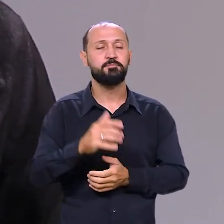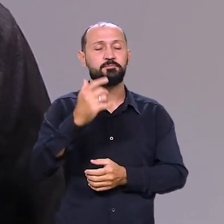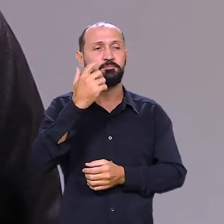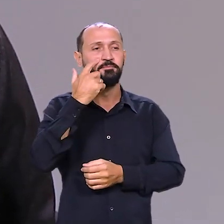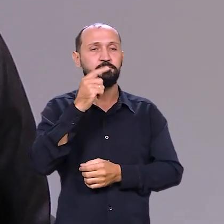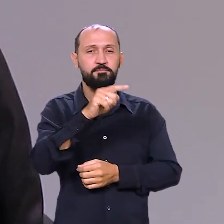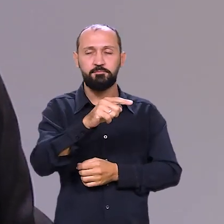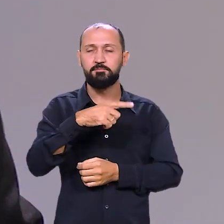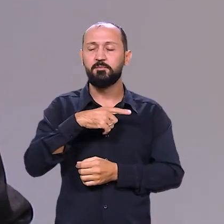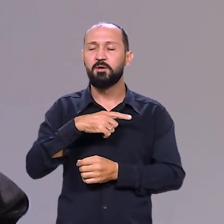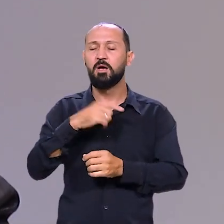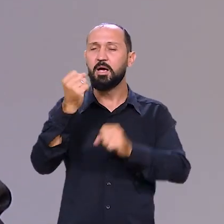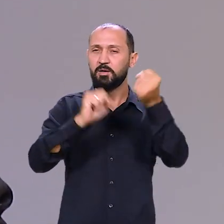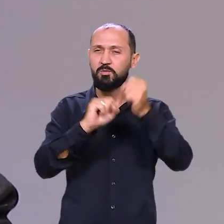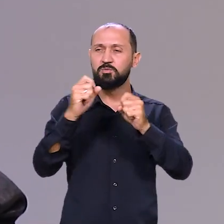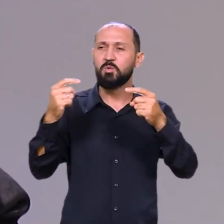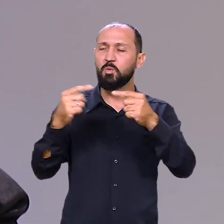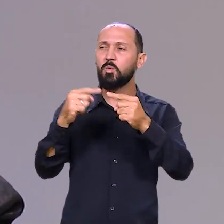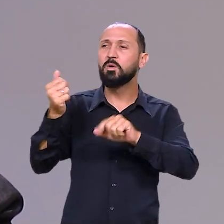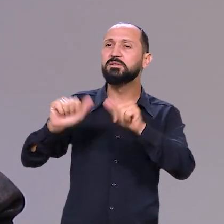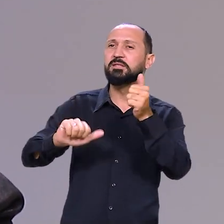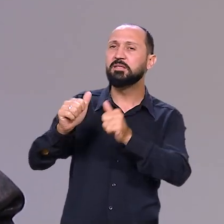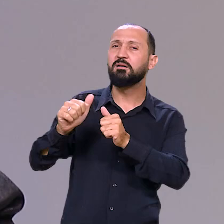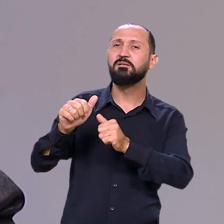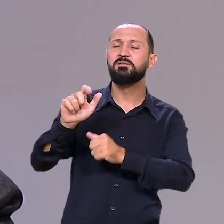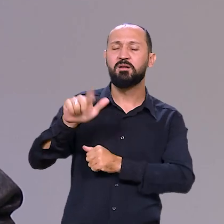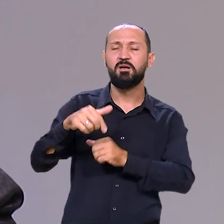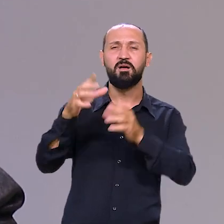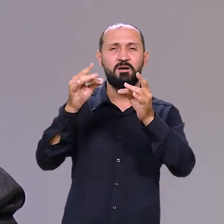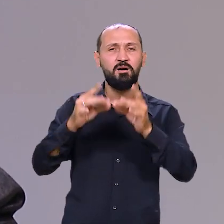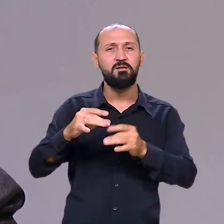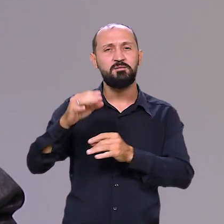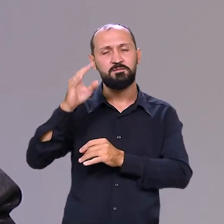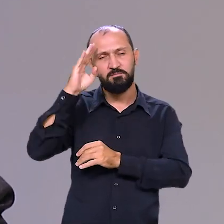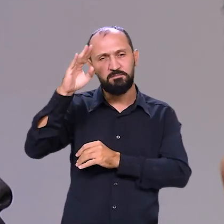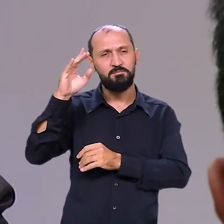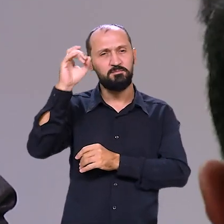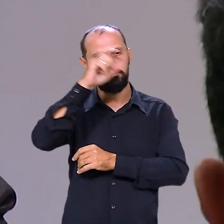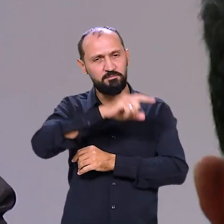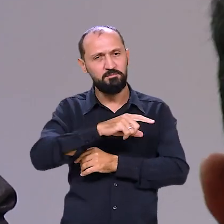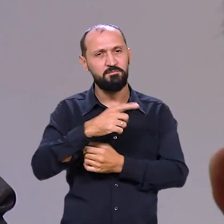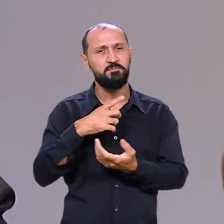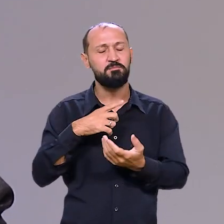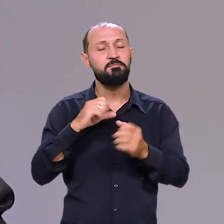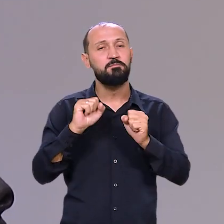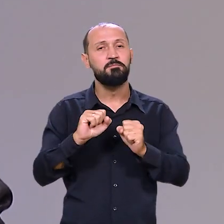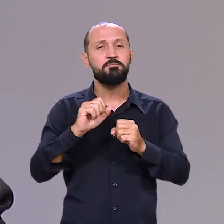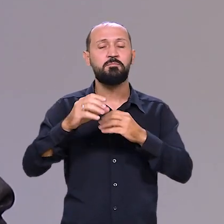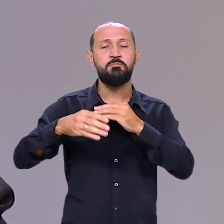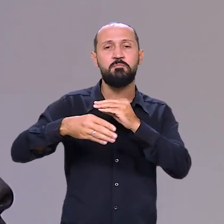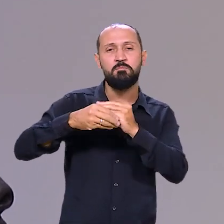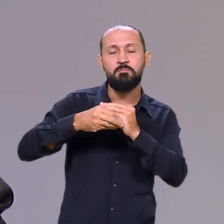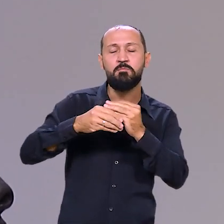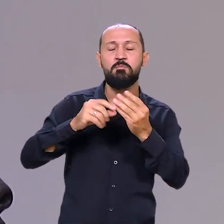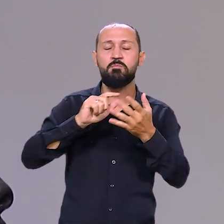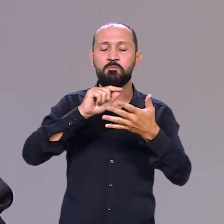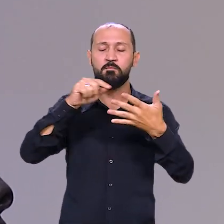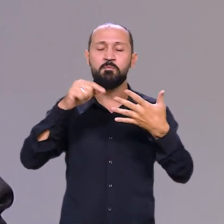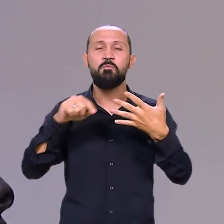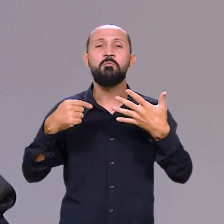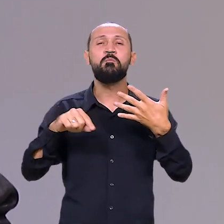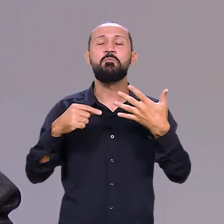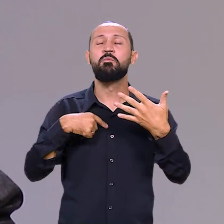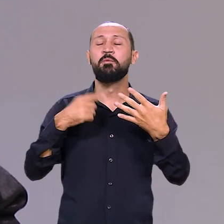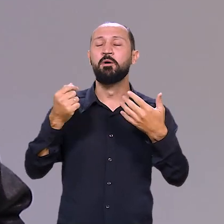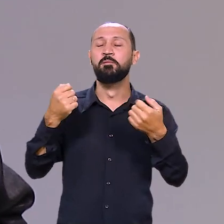a indústria concorda com essa análise feita pelo deputado? Esses são os principais desafios? A gente pode colocar alguma outra